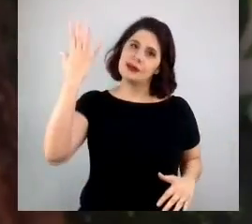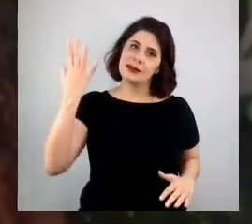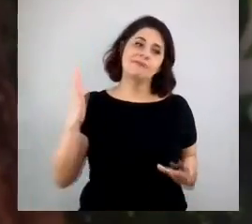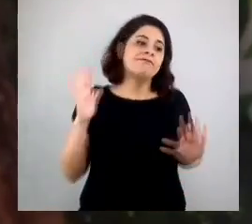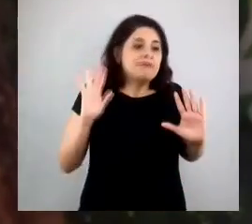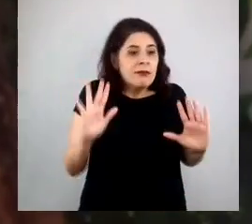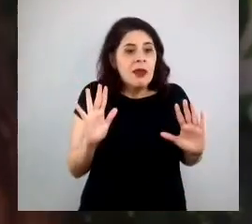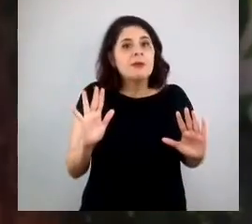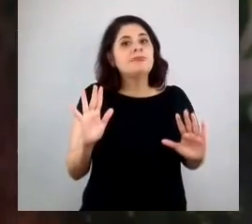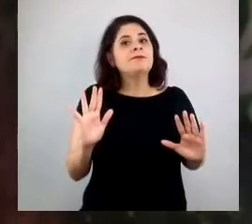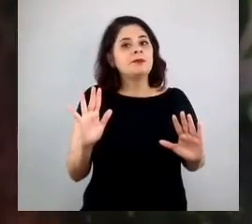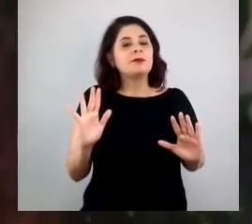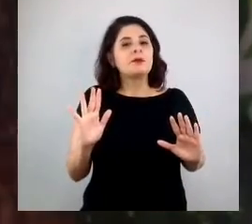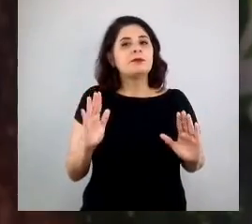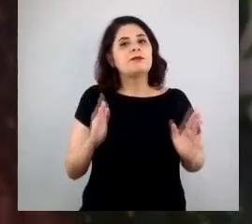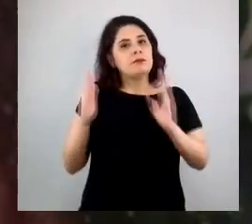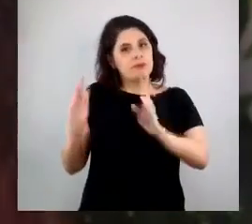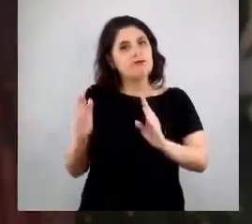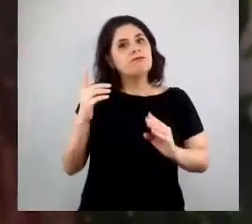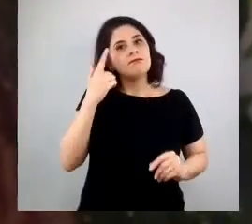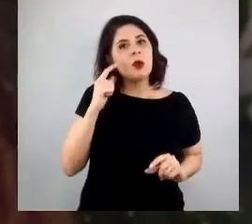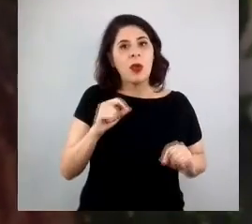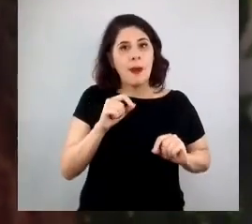Então, o primeiro passo,